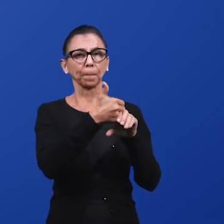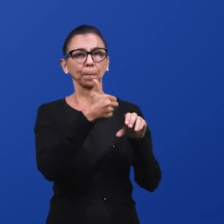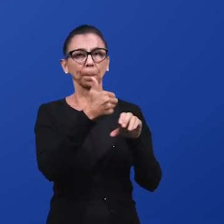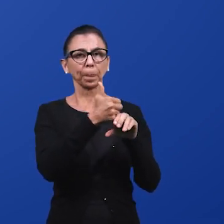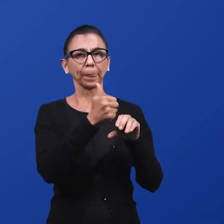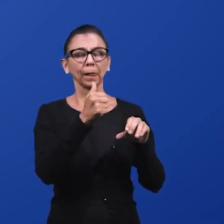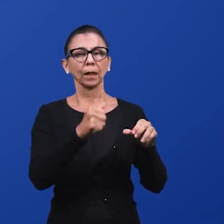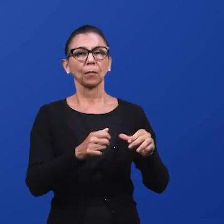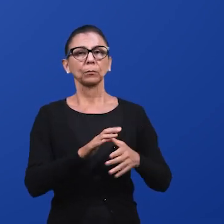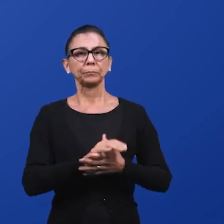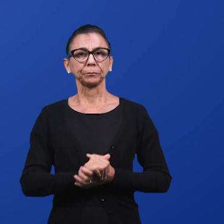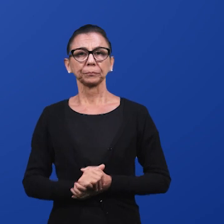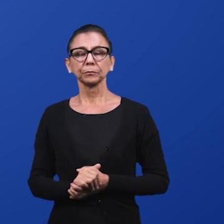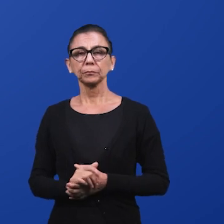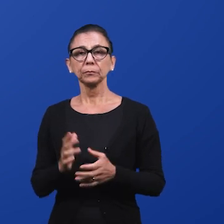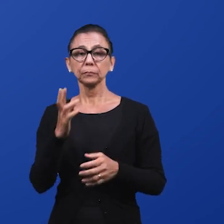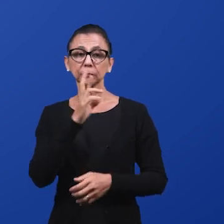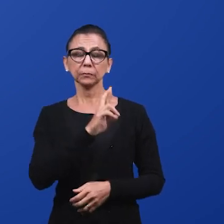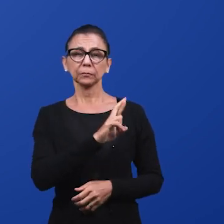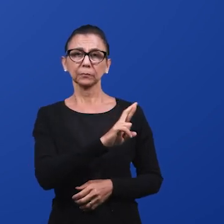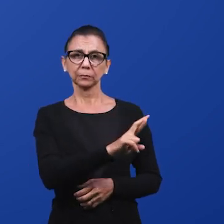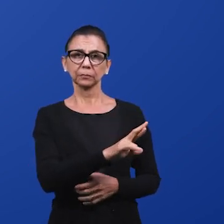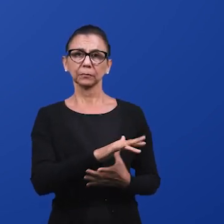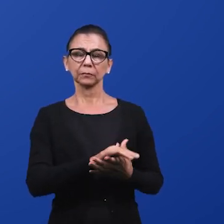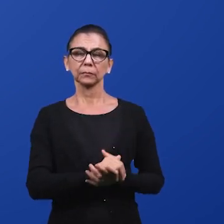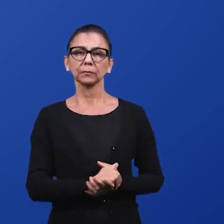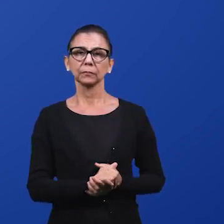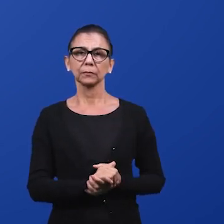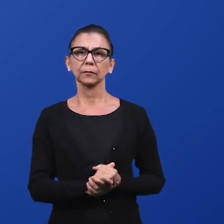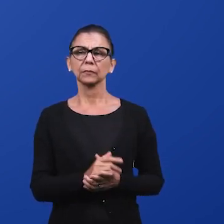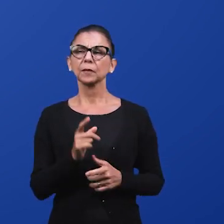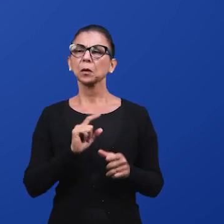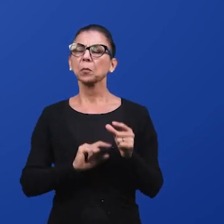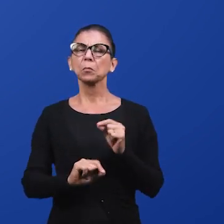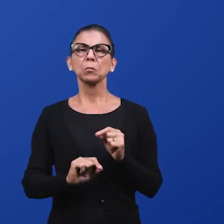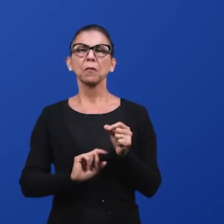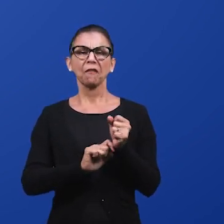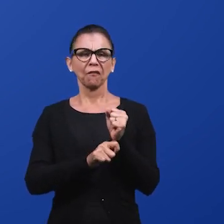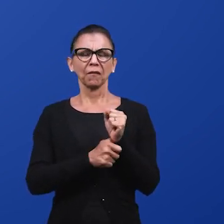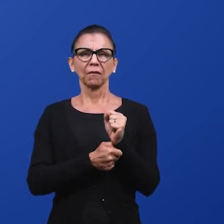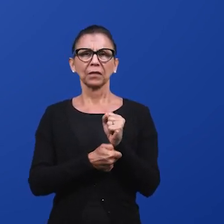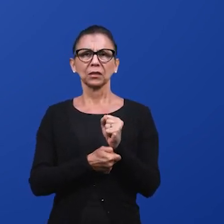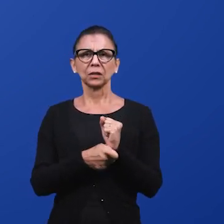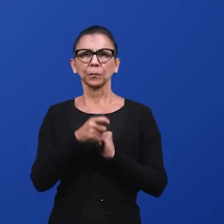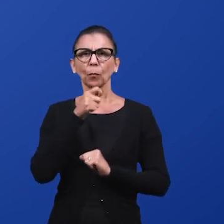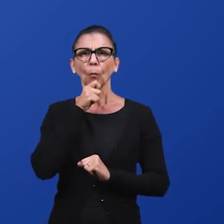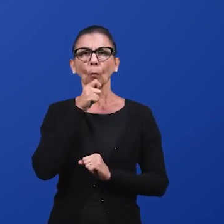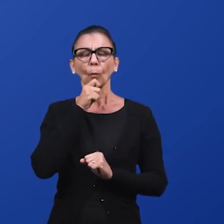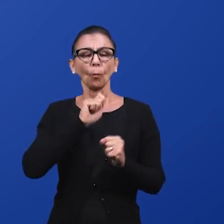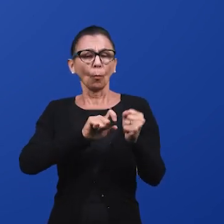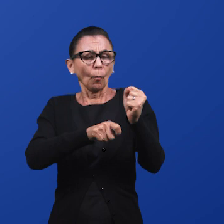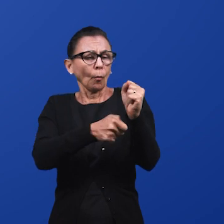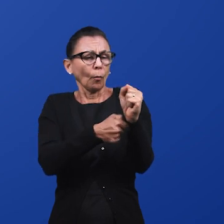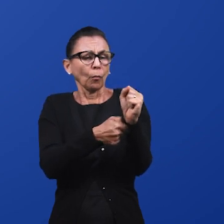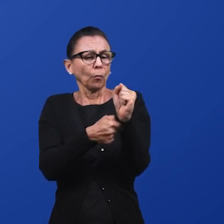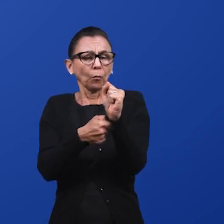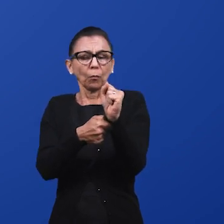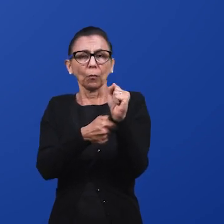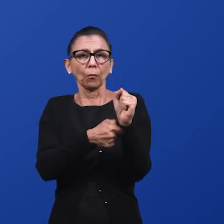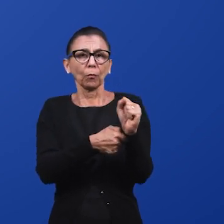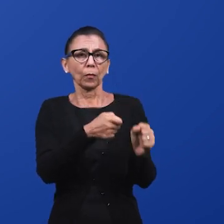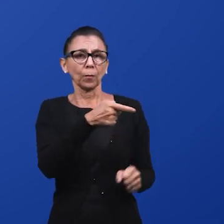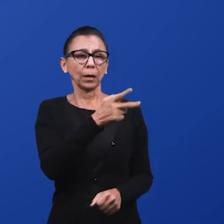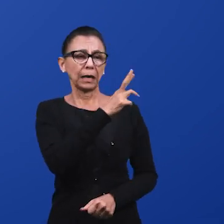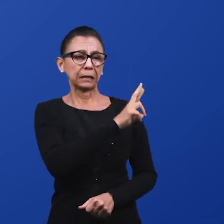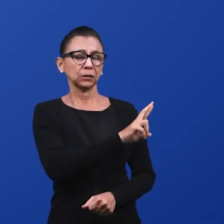ou seja, a religião. Mas por que Evangelho sem mistério? Porque o Jesus que eles